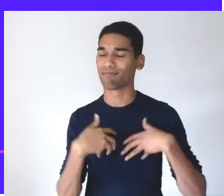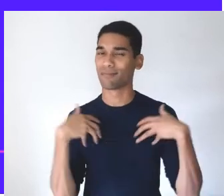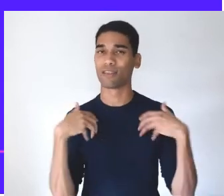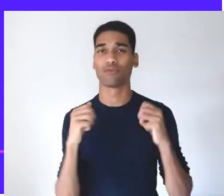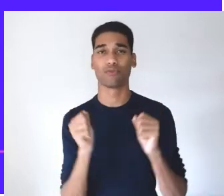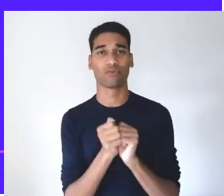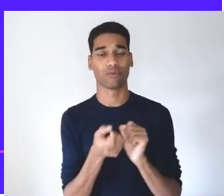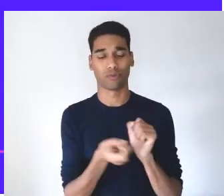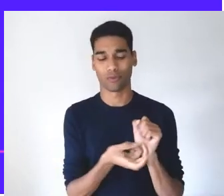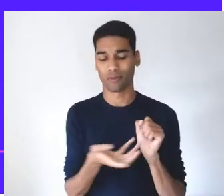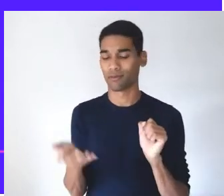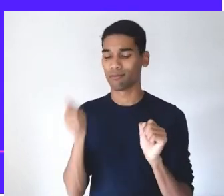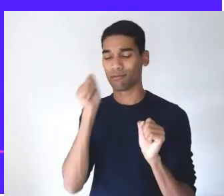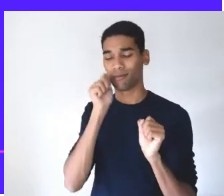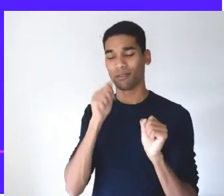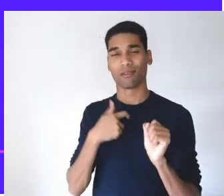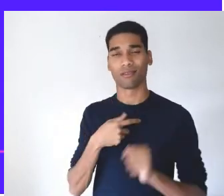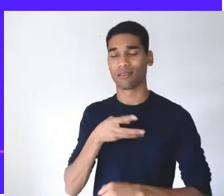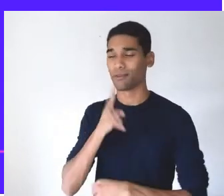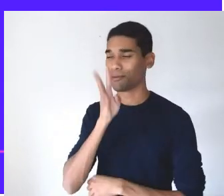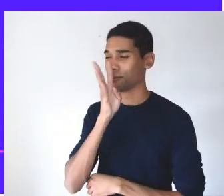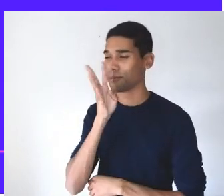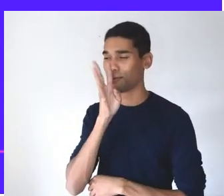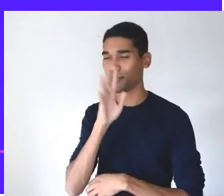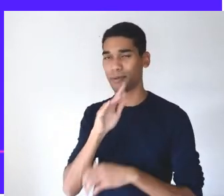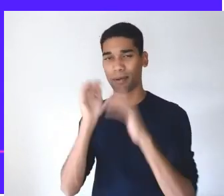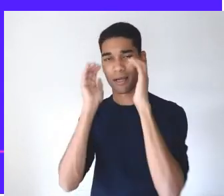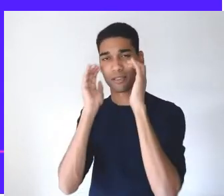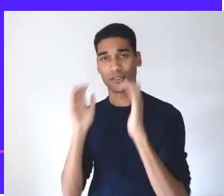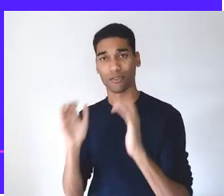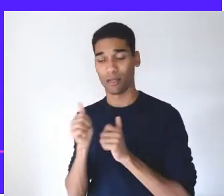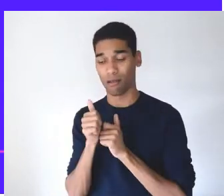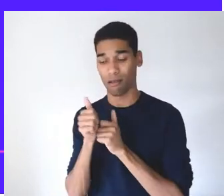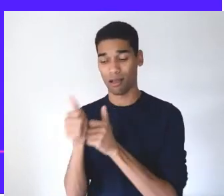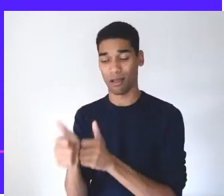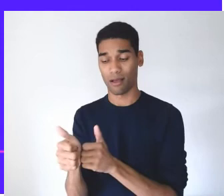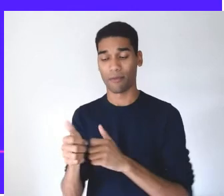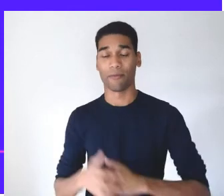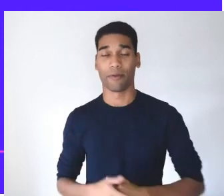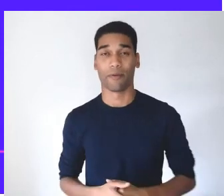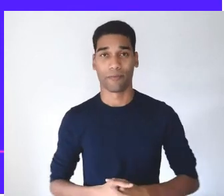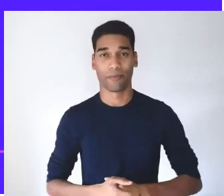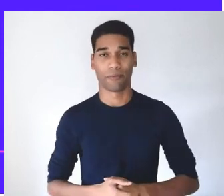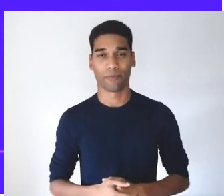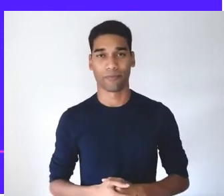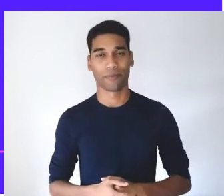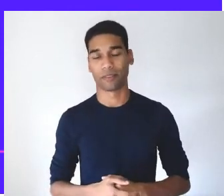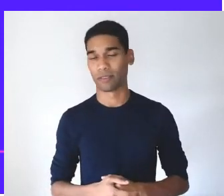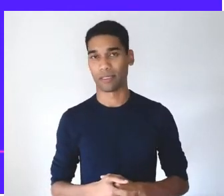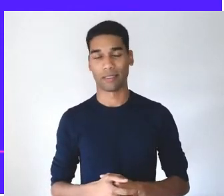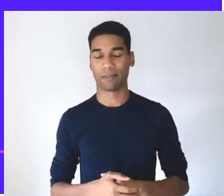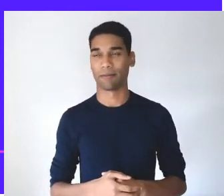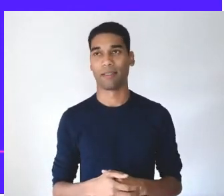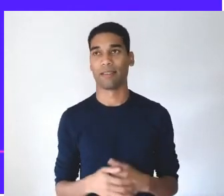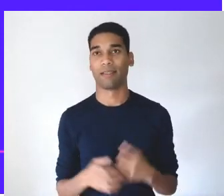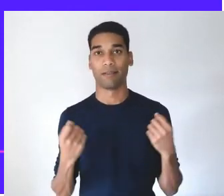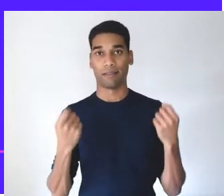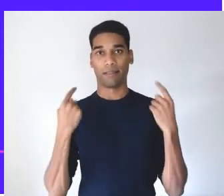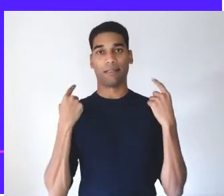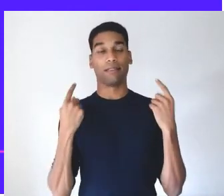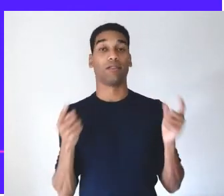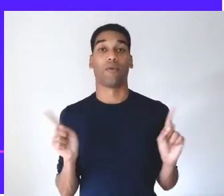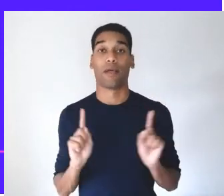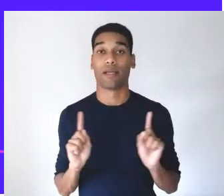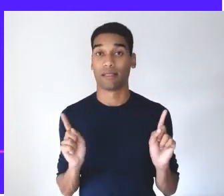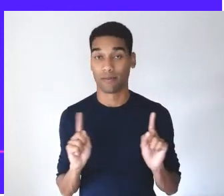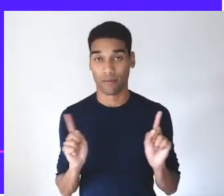admiro, respeito e acompanho. Não é trivial, né, a gente ter uma mesa